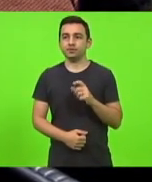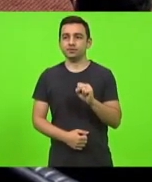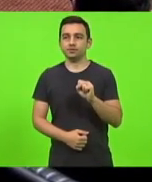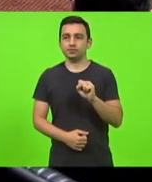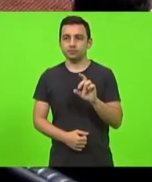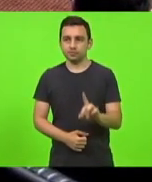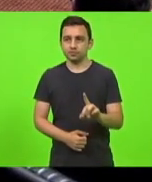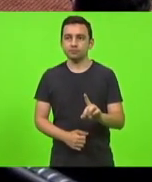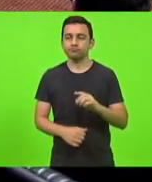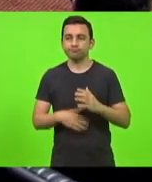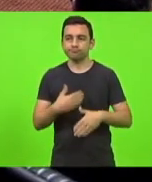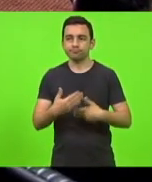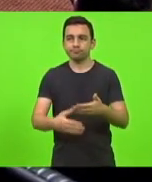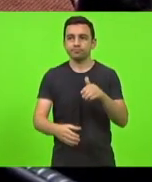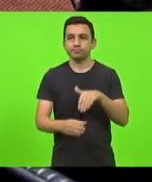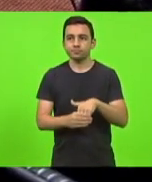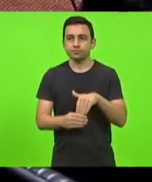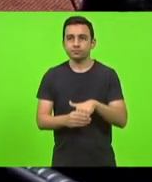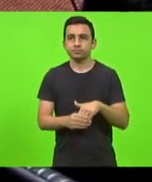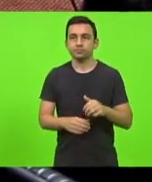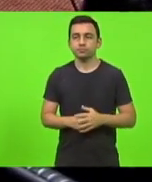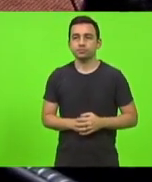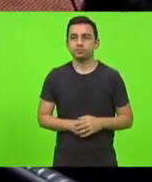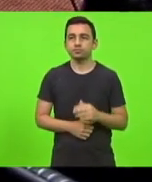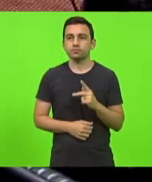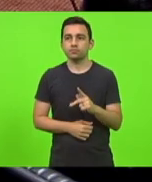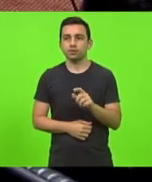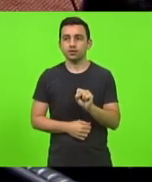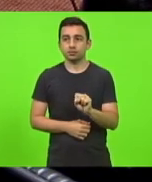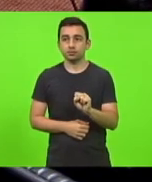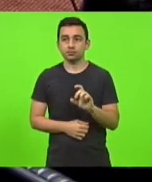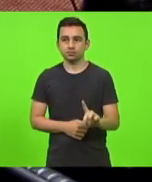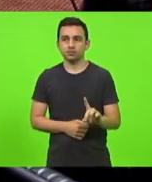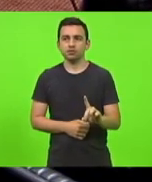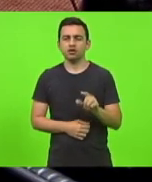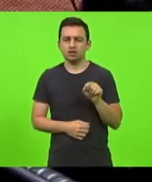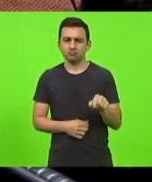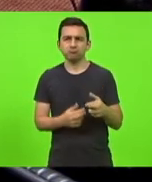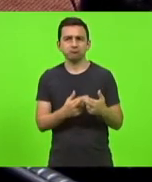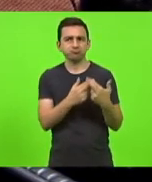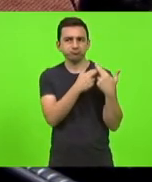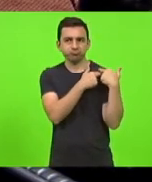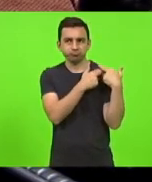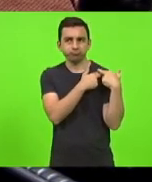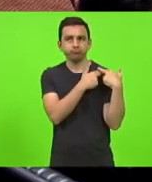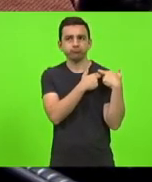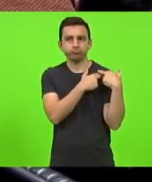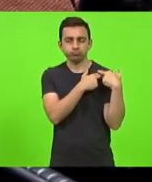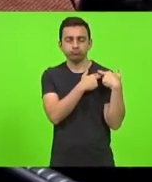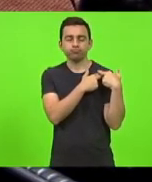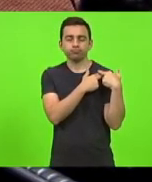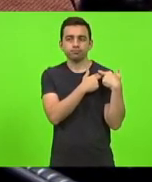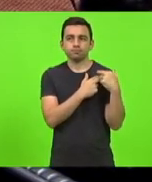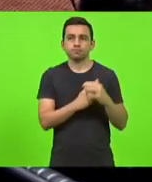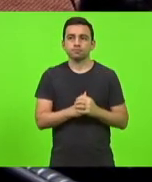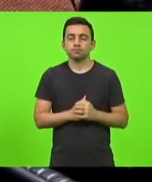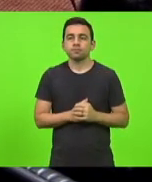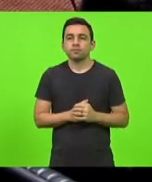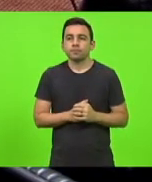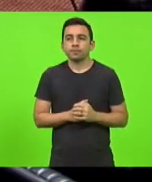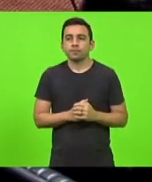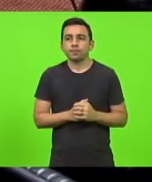deputado. O PSD, por ser responsável para que